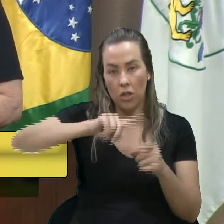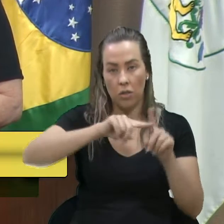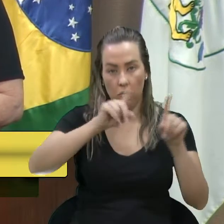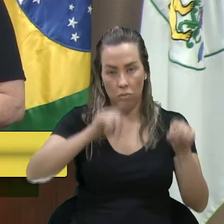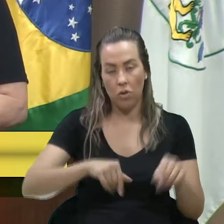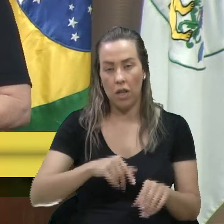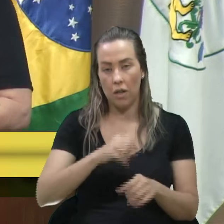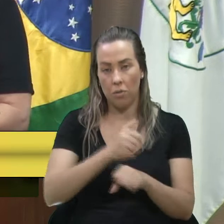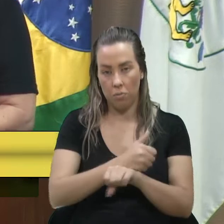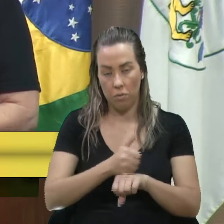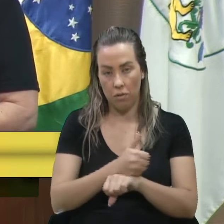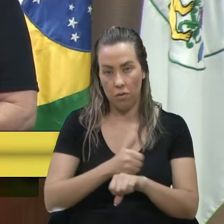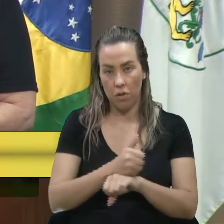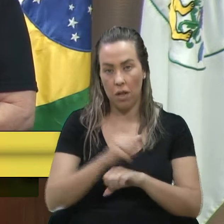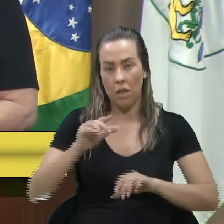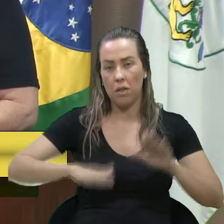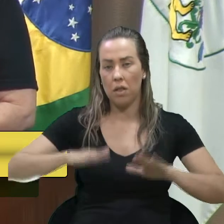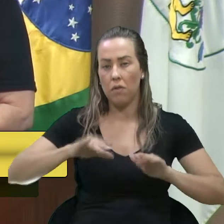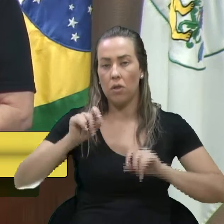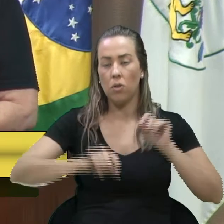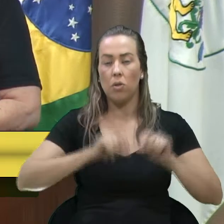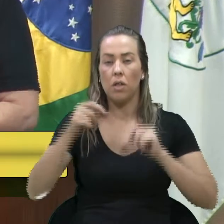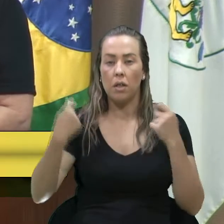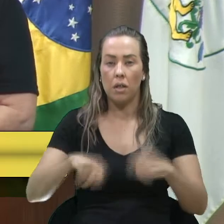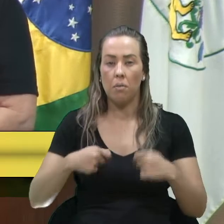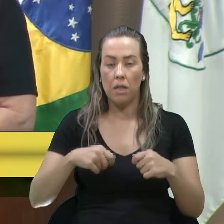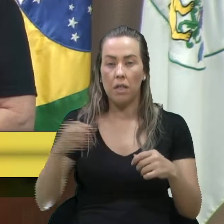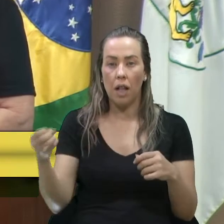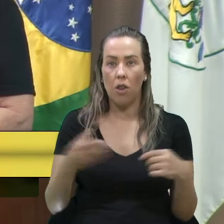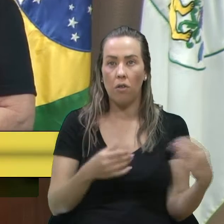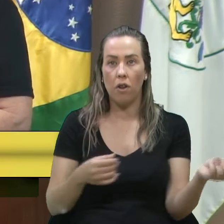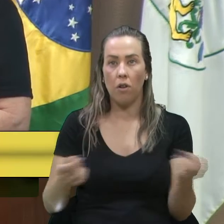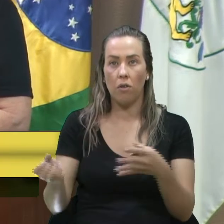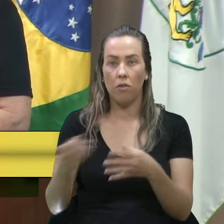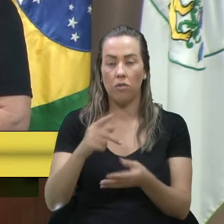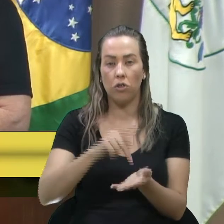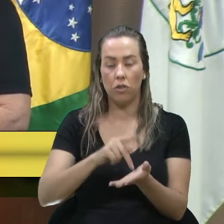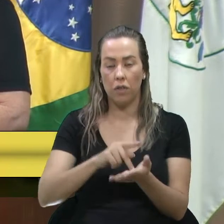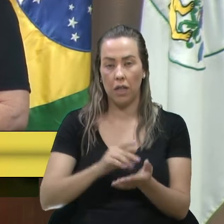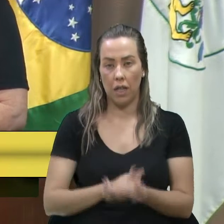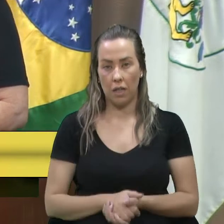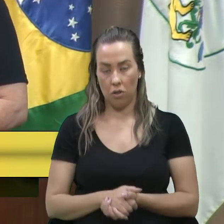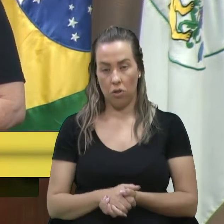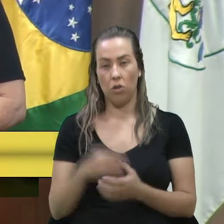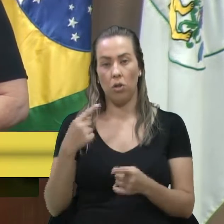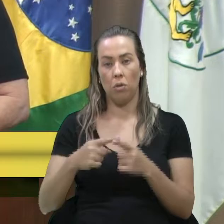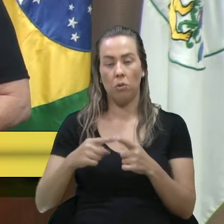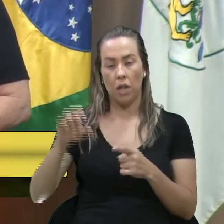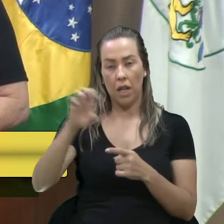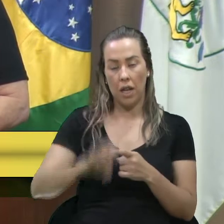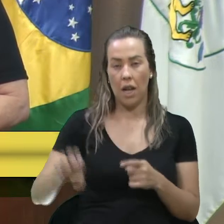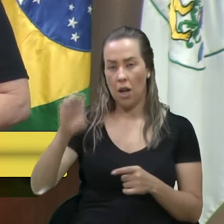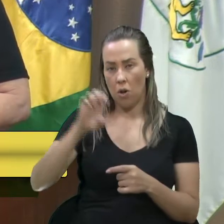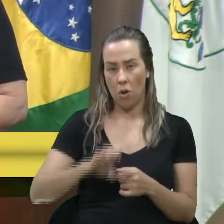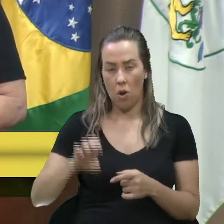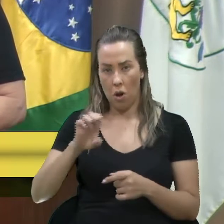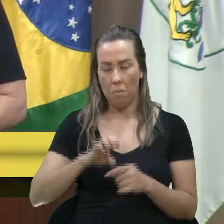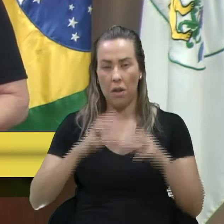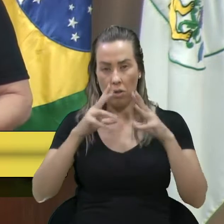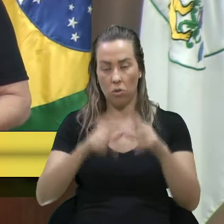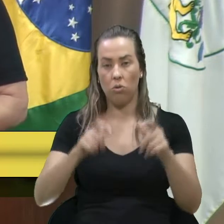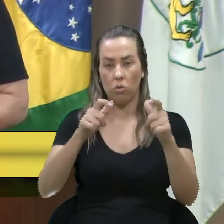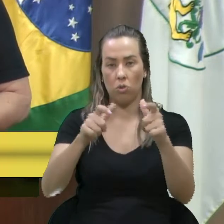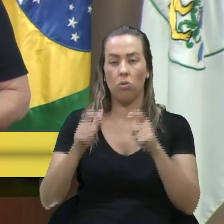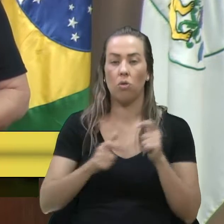demais. Talvez o que a gente precise é nos modernizarmos de verdade, né? Porque em toda a Europa, em todos os lugares